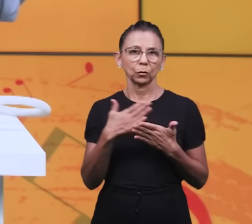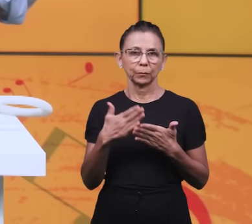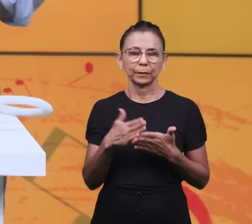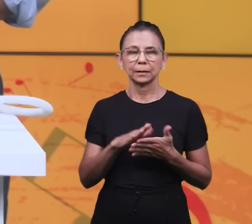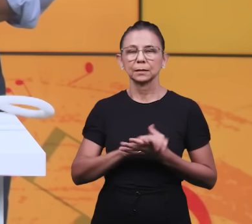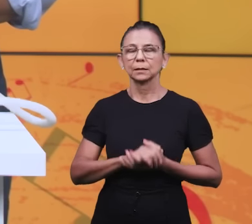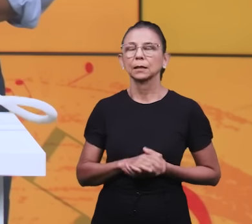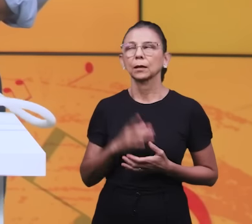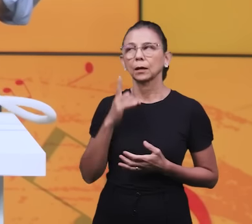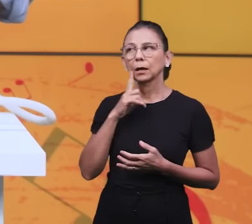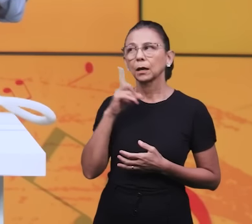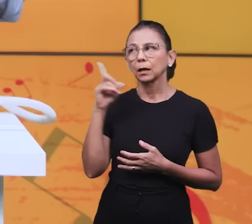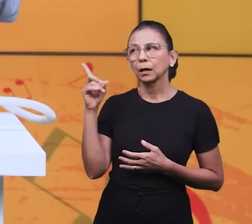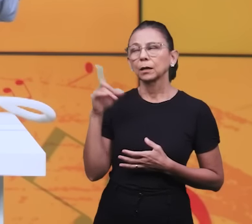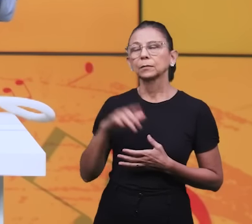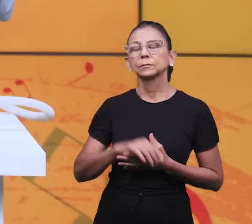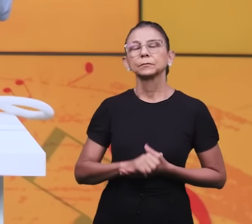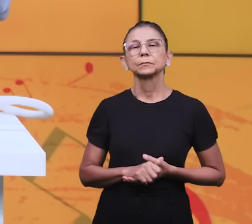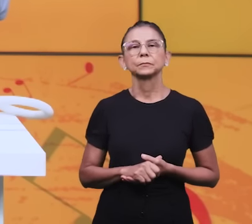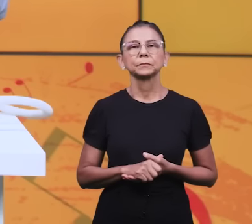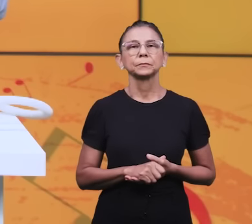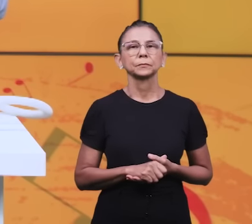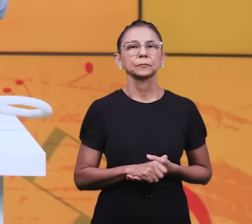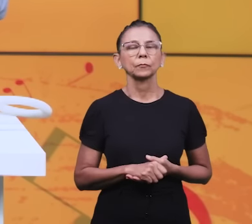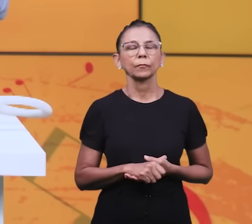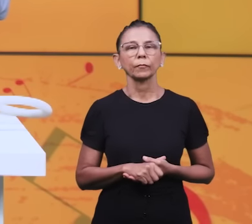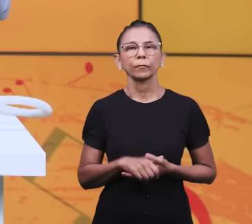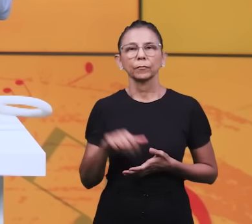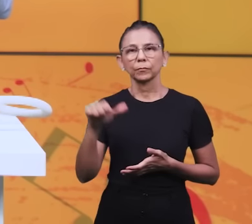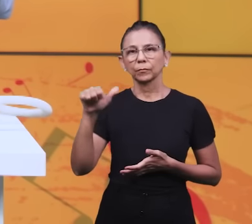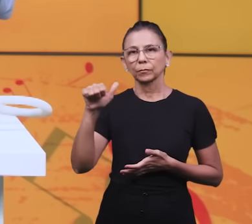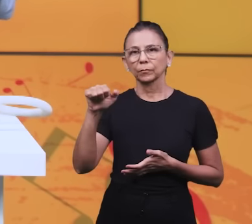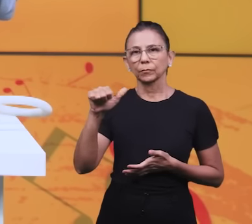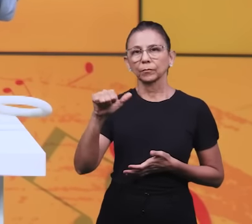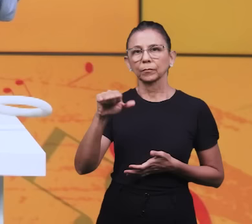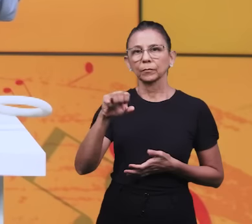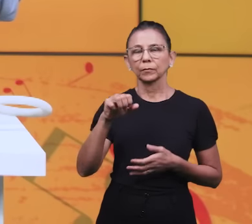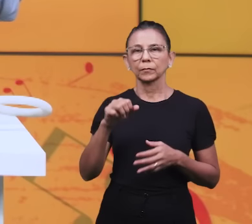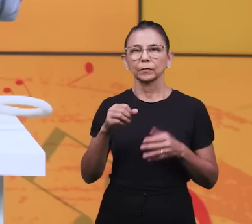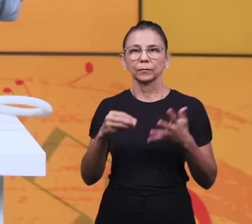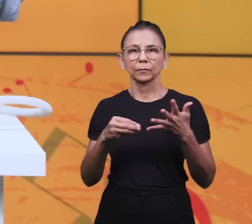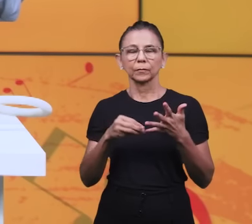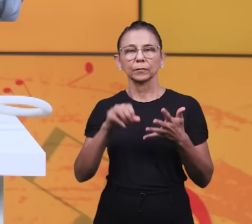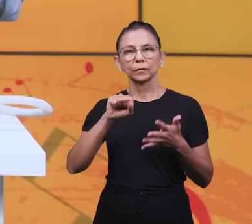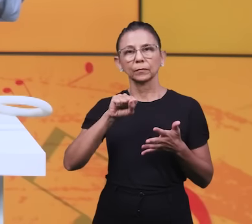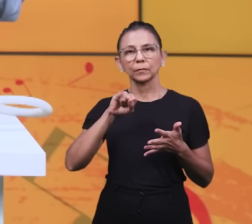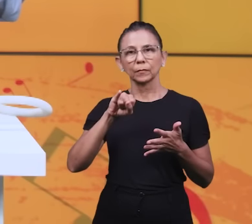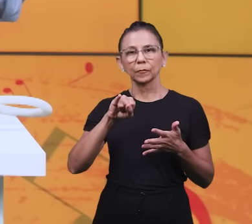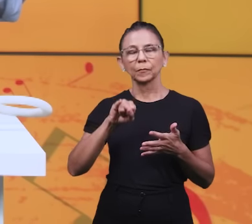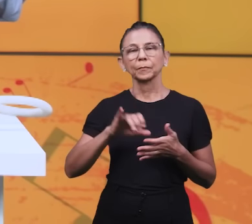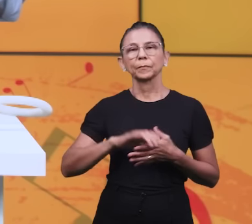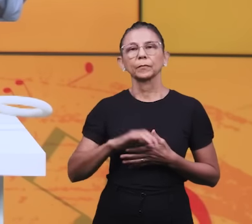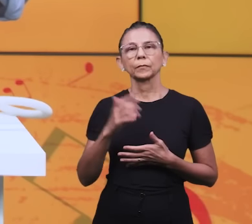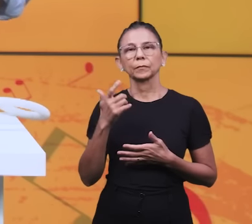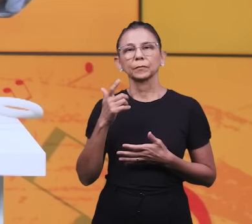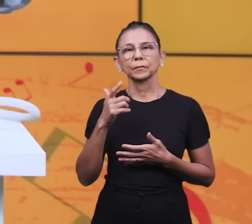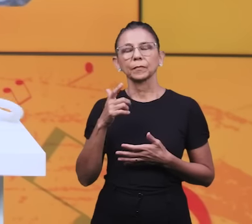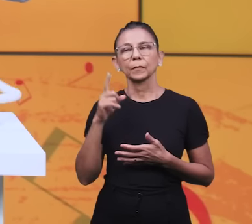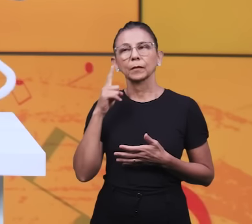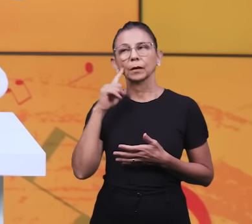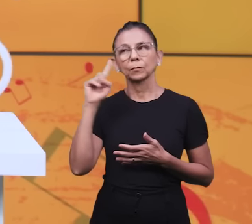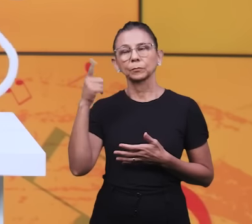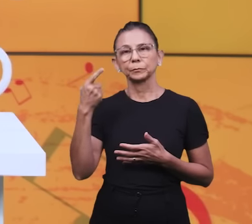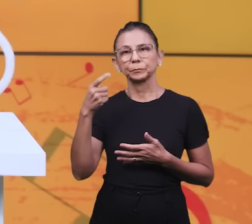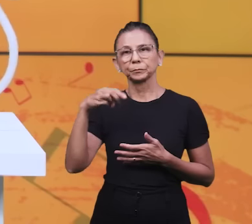com meu dedo primeiro polegar na nota assim e logo vou abrir o segundo dedo na